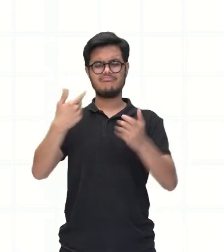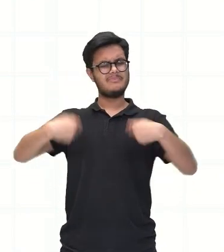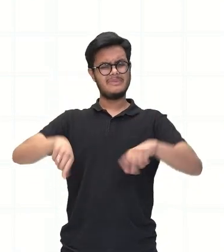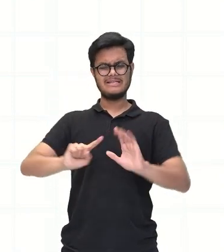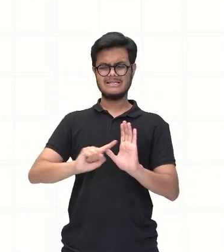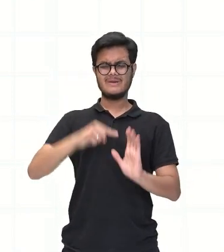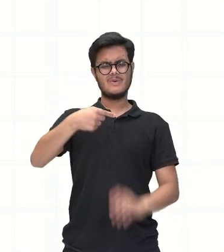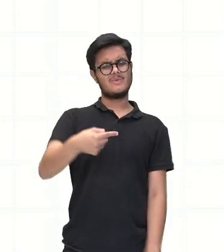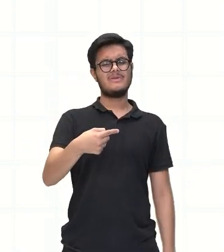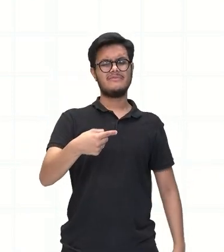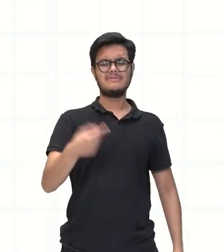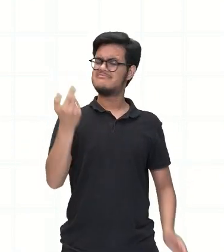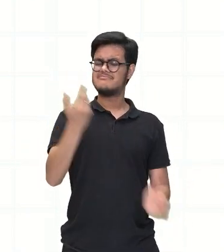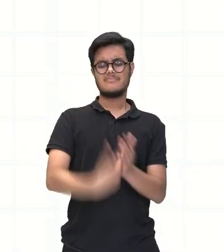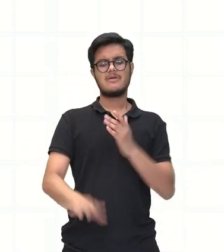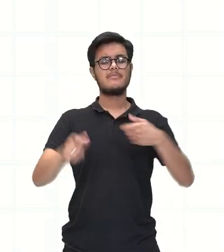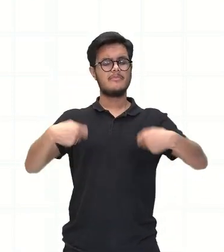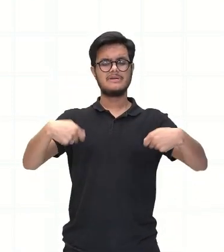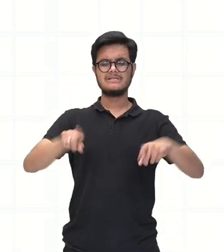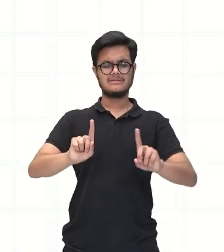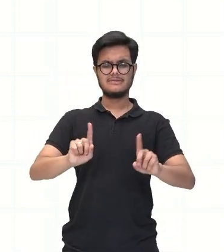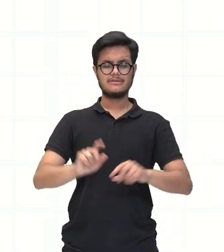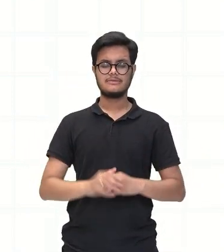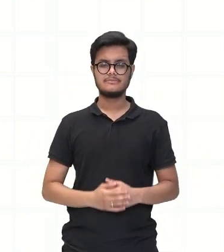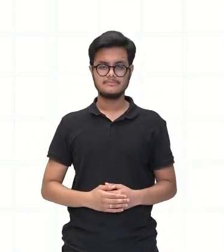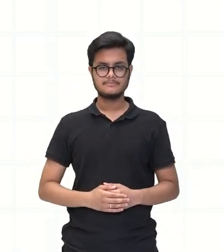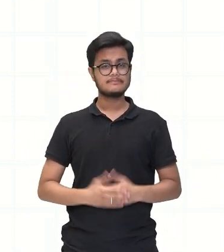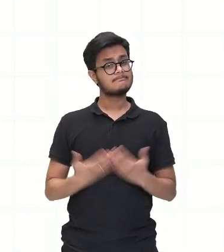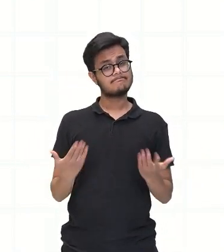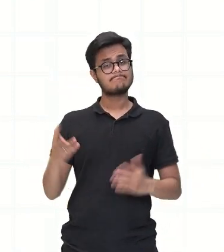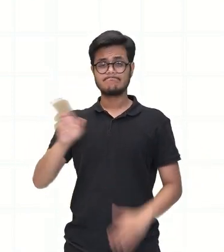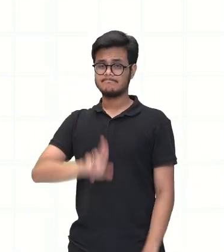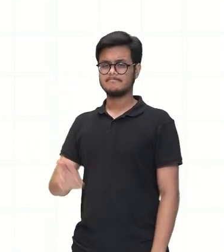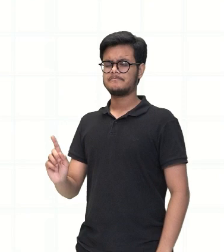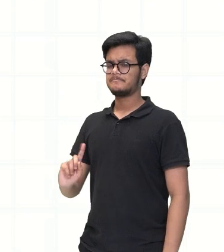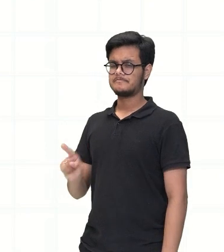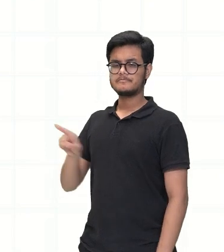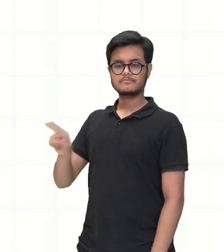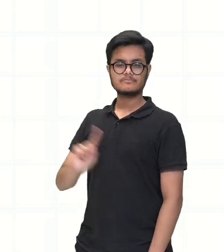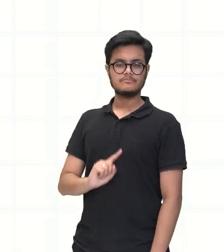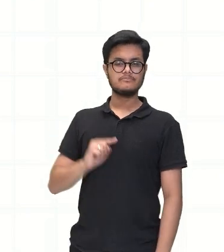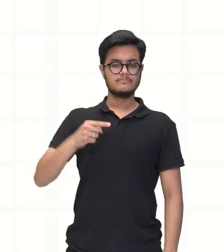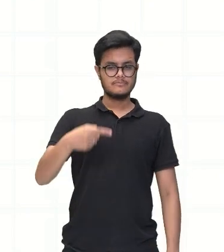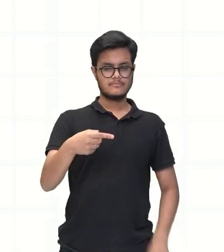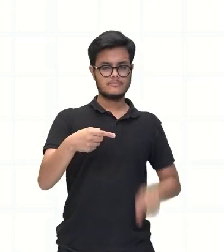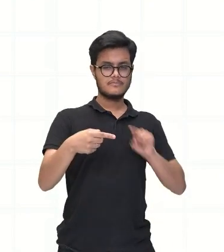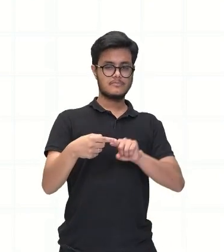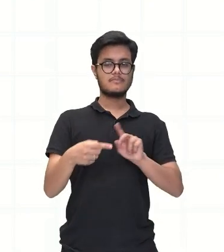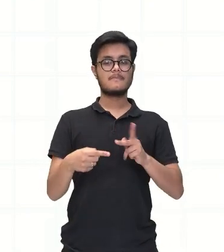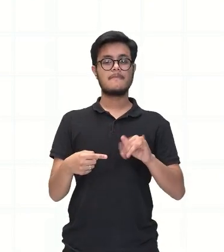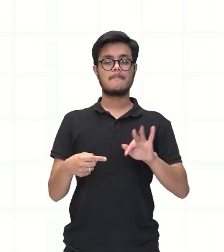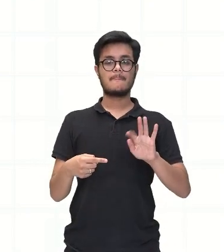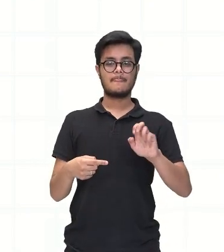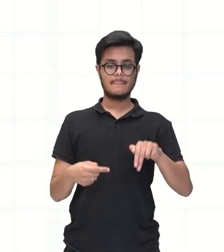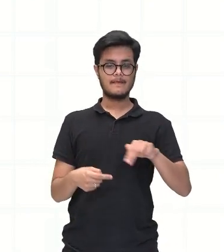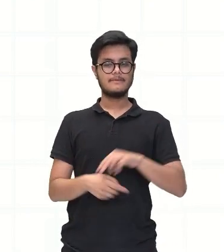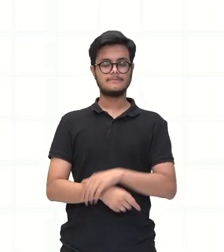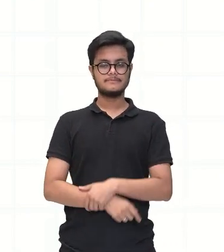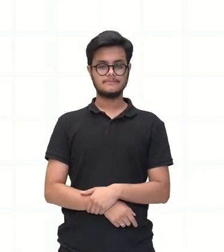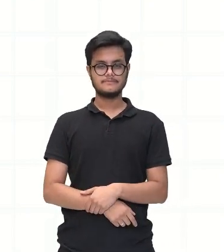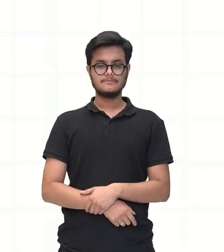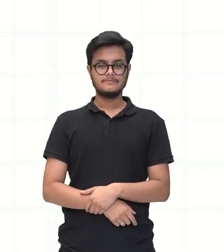medida a noção de composição. Então, por regra, eles não utilizam o hífen, tá bom? Girassol, manda-chuva